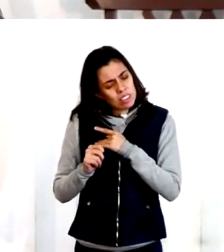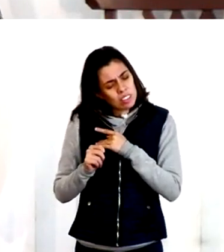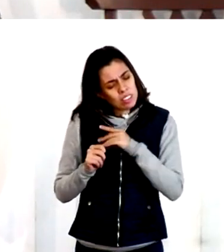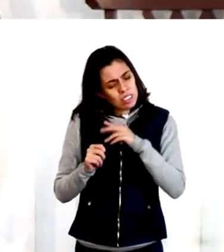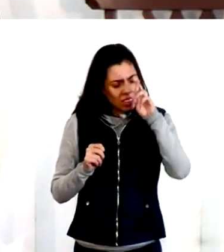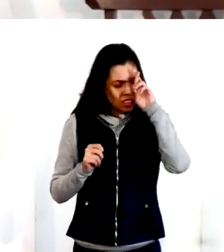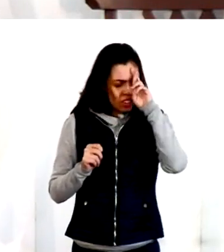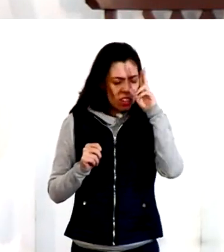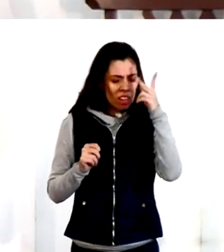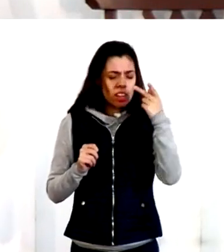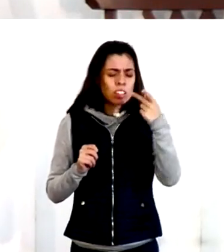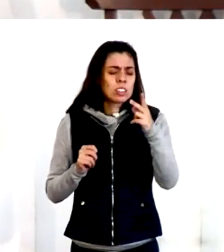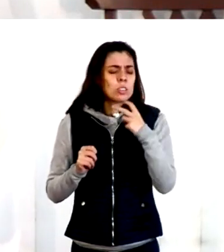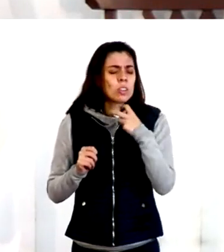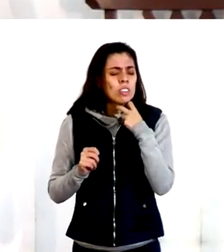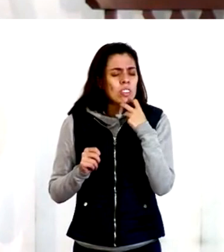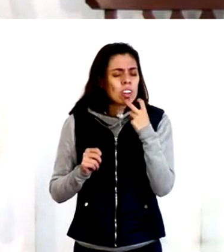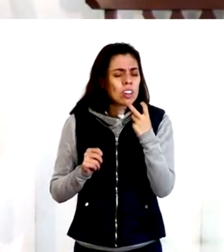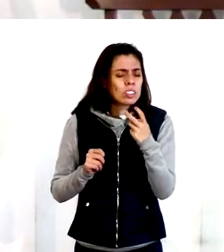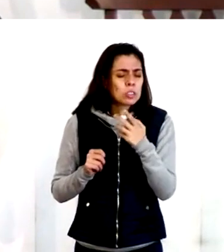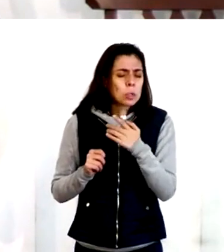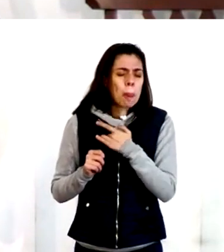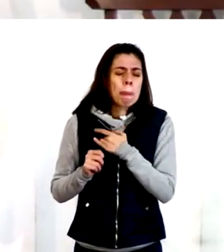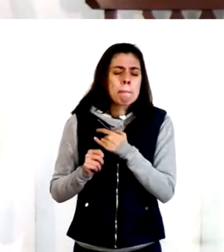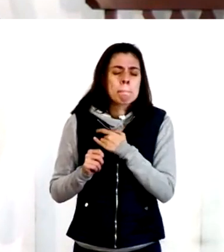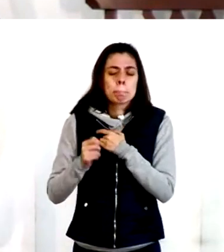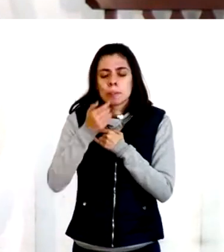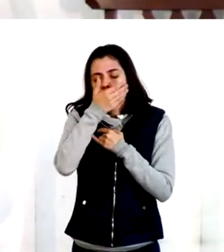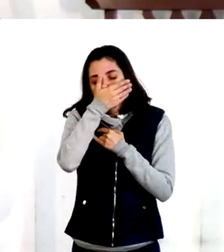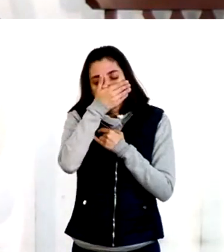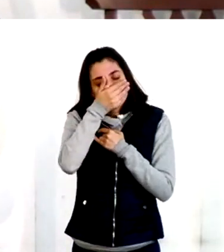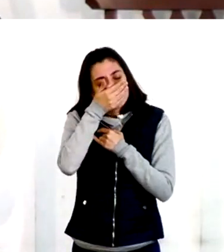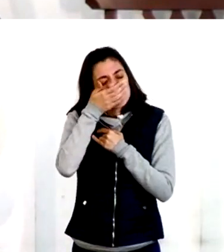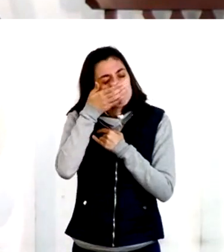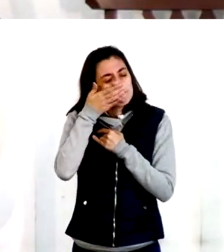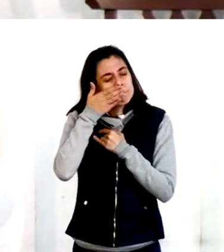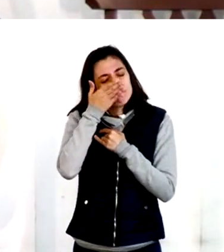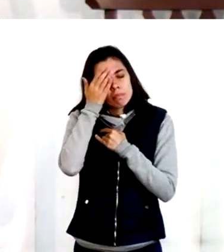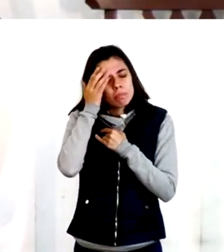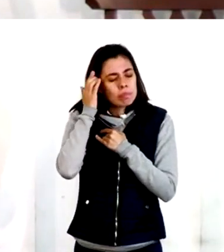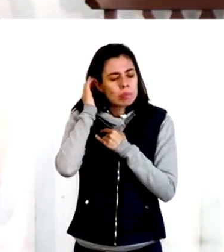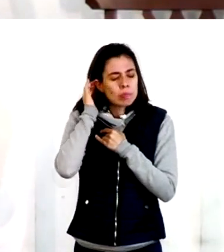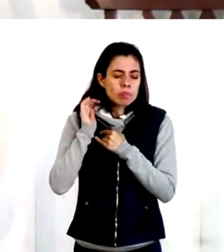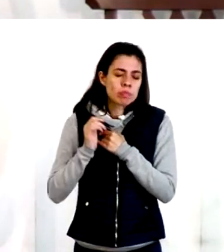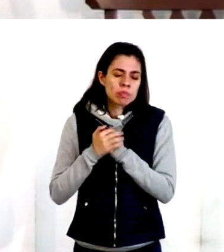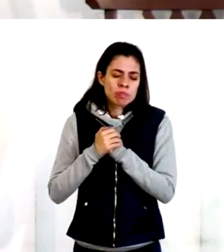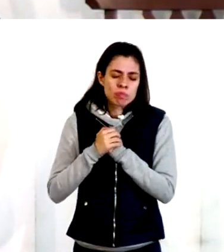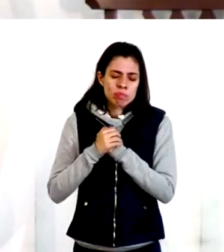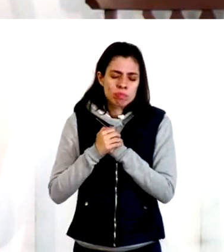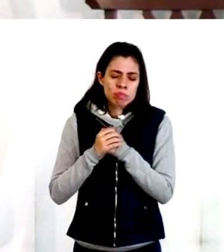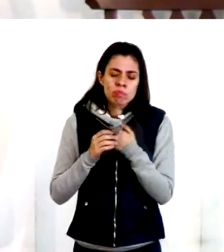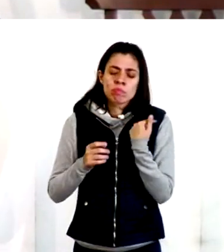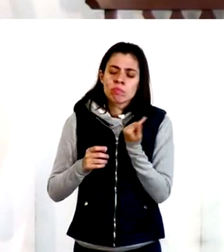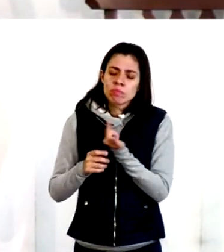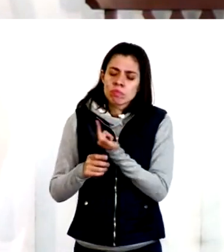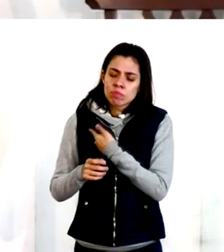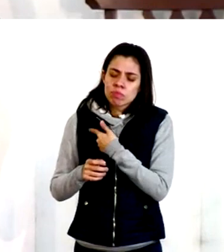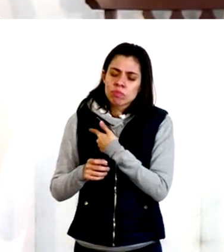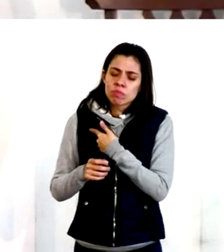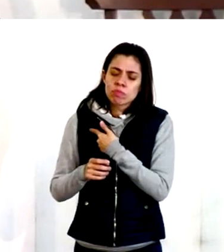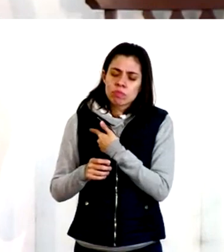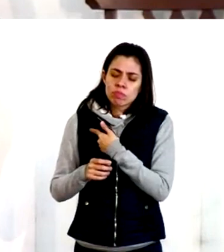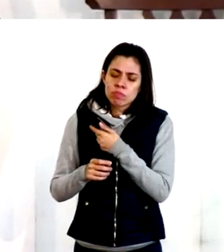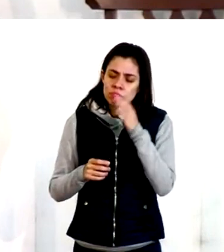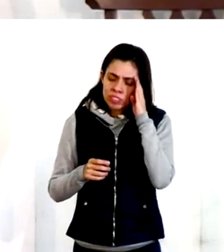sendo aquela voz que nós queremos ouvir. Ainda que muitas vezes não Te buscamos, nós sabemos que a Tua voz é a que